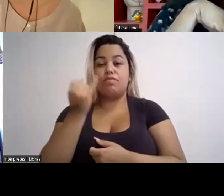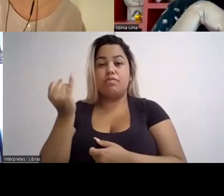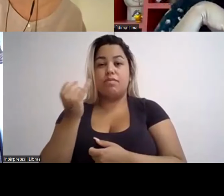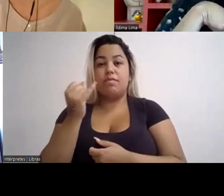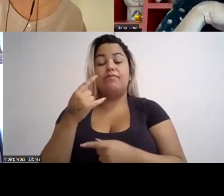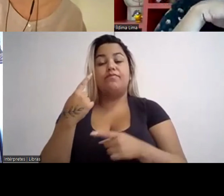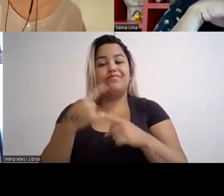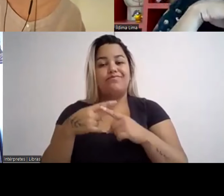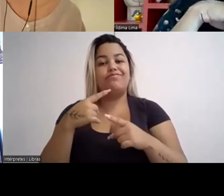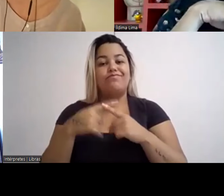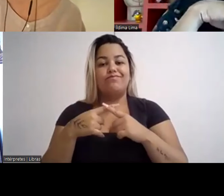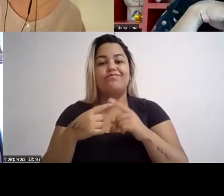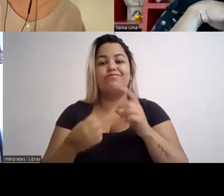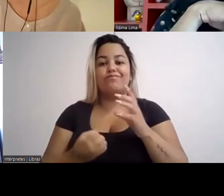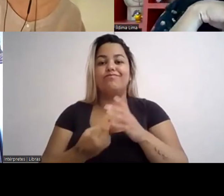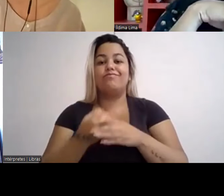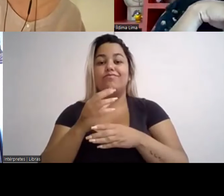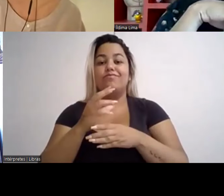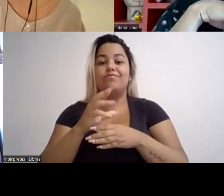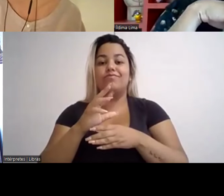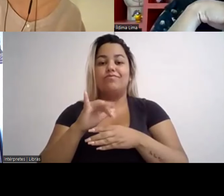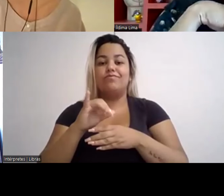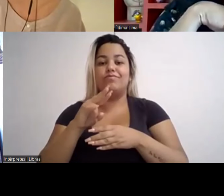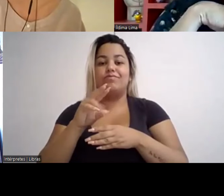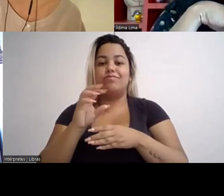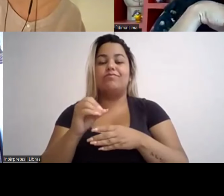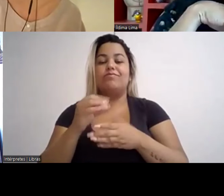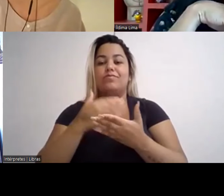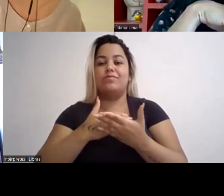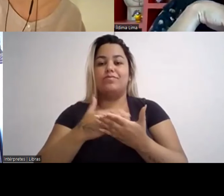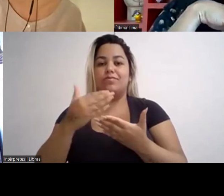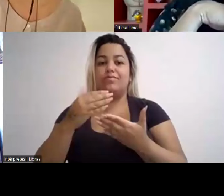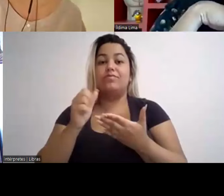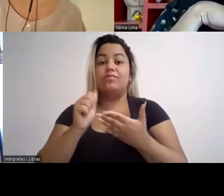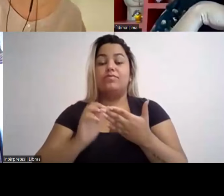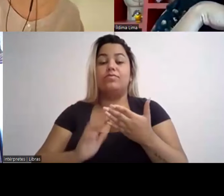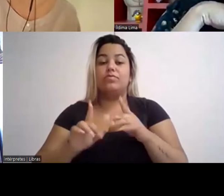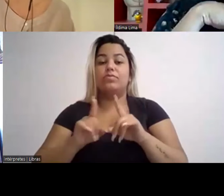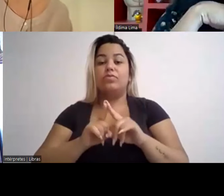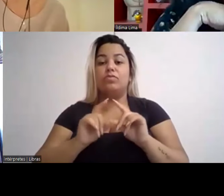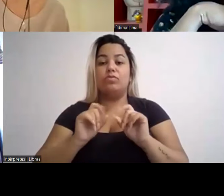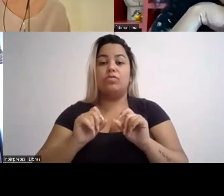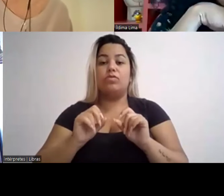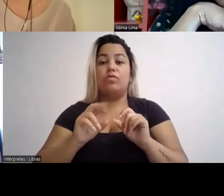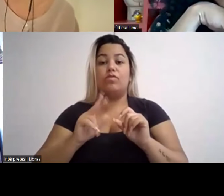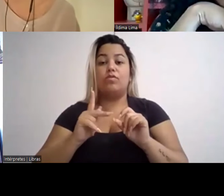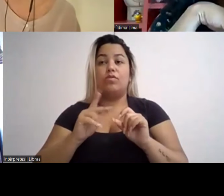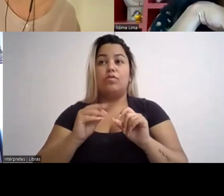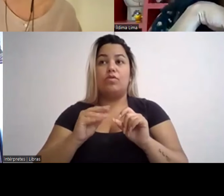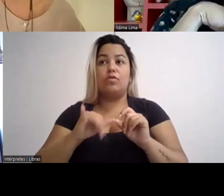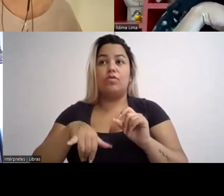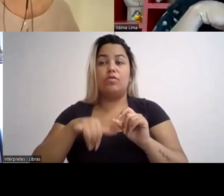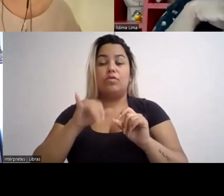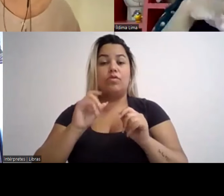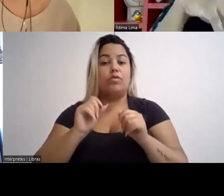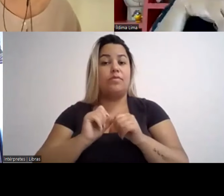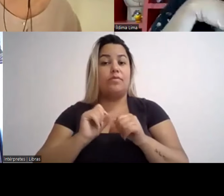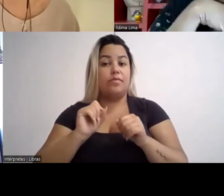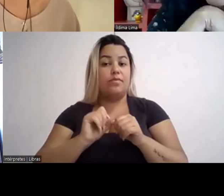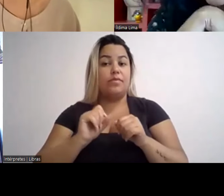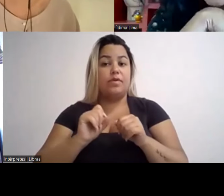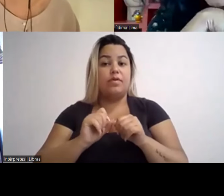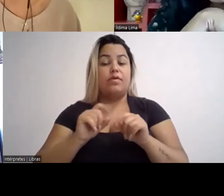o criativo muitas vezes vem, inicia essa atividade ou como hobby, ou como um fazer secundário dentro,